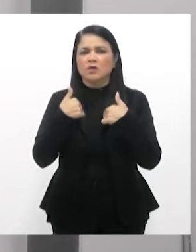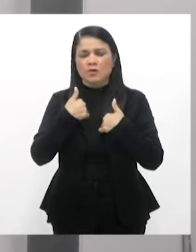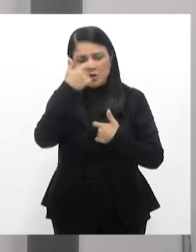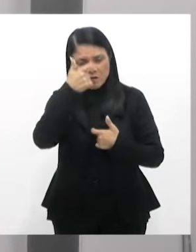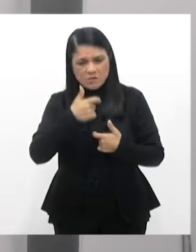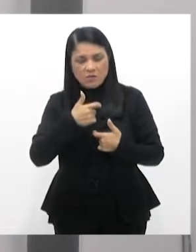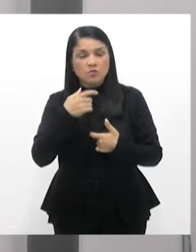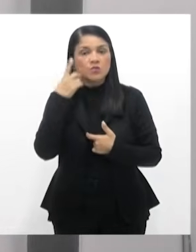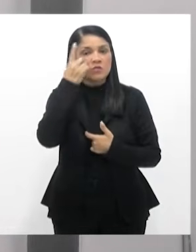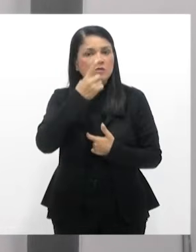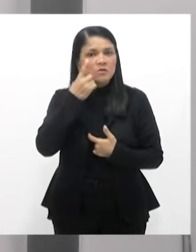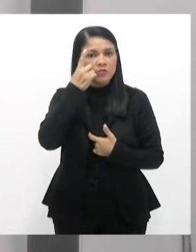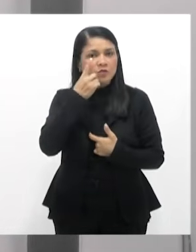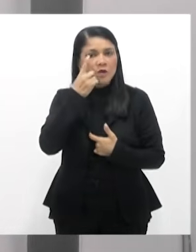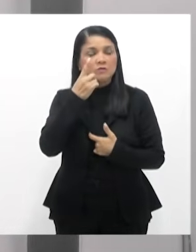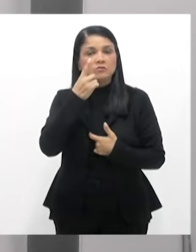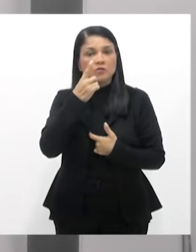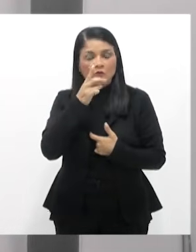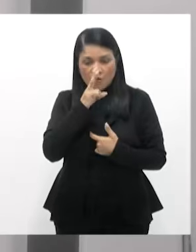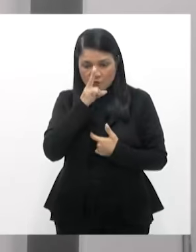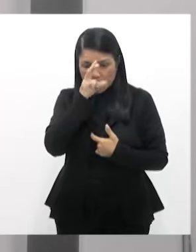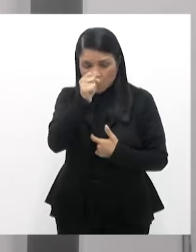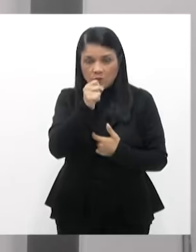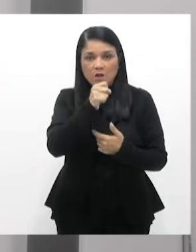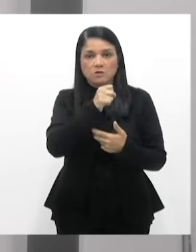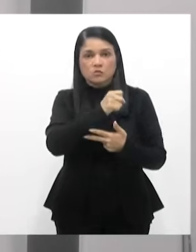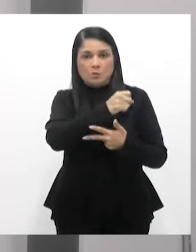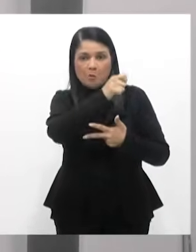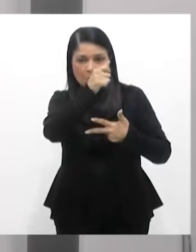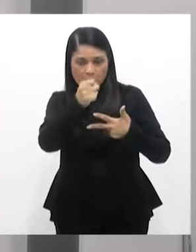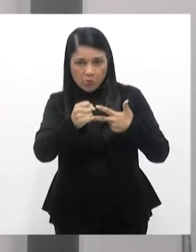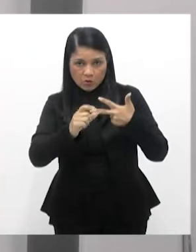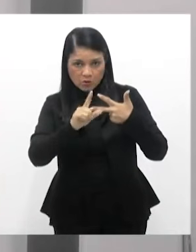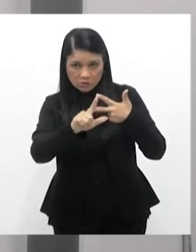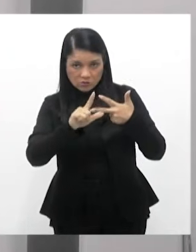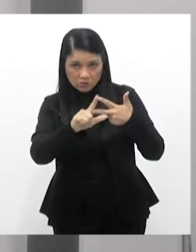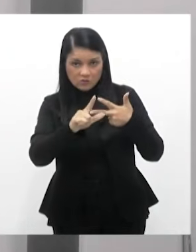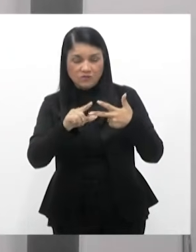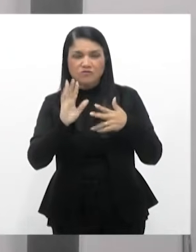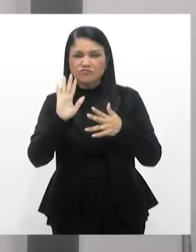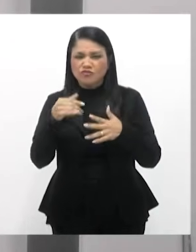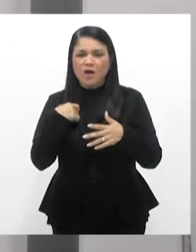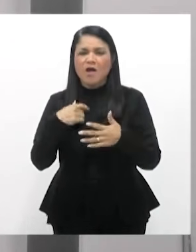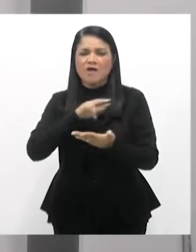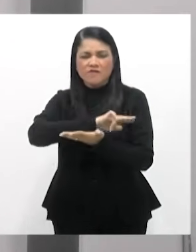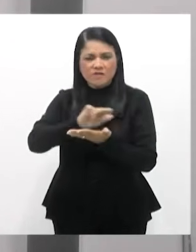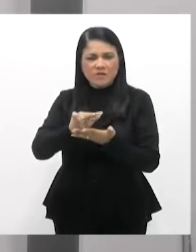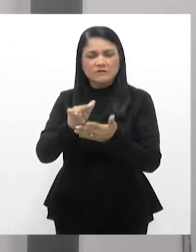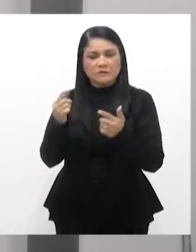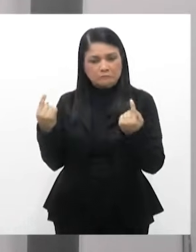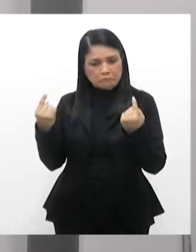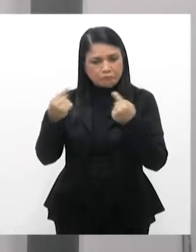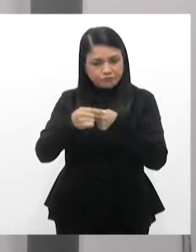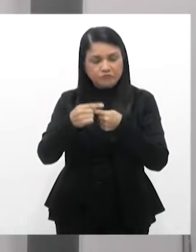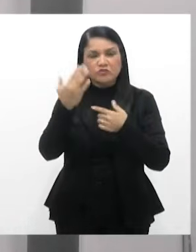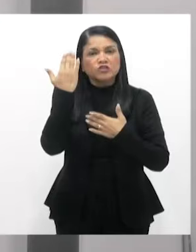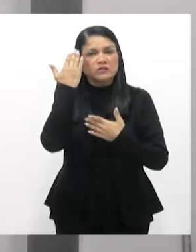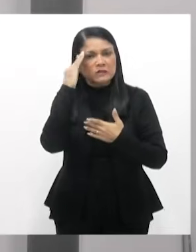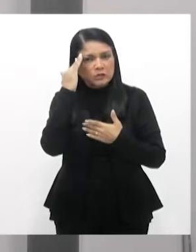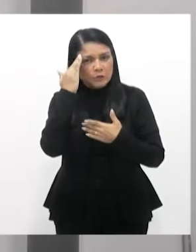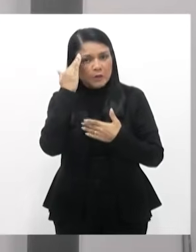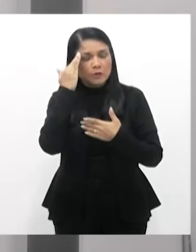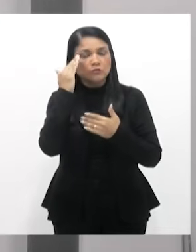um deputado que fortalece o seu poder. Então, quantas vezes aqui a gente ousou divergir, inclusive, de entendimentos de